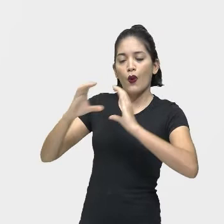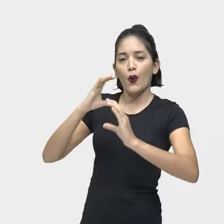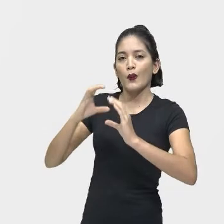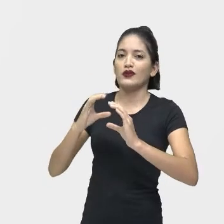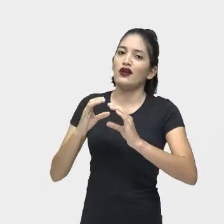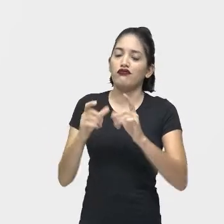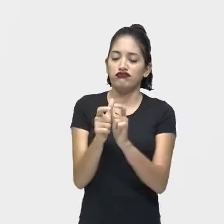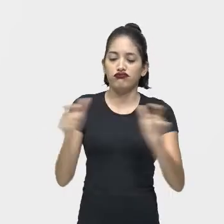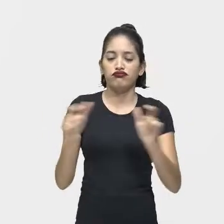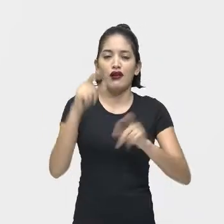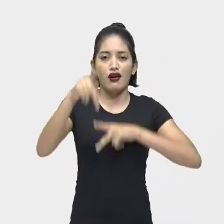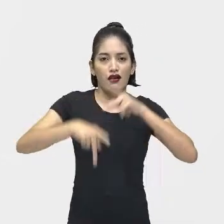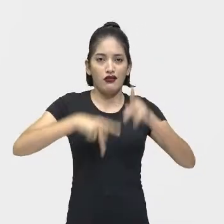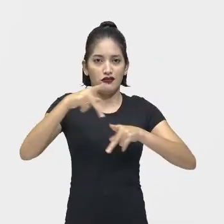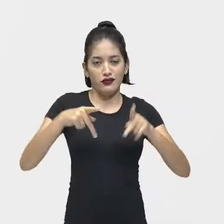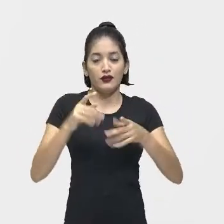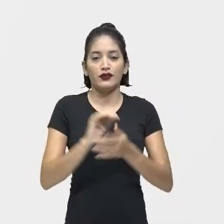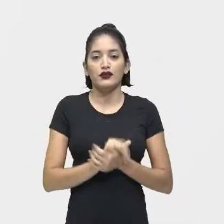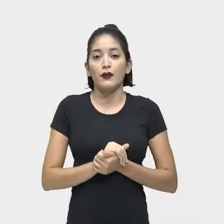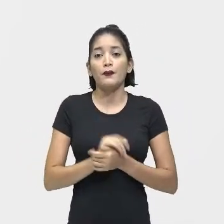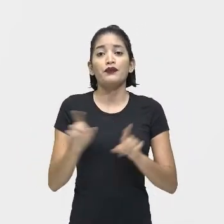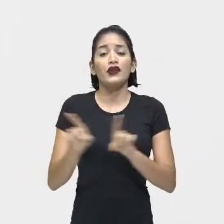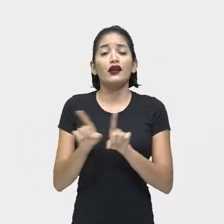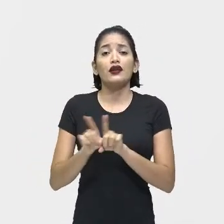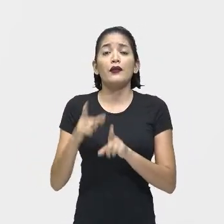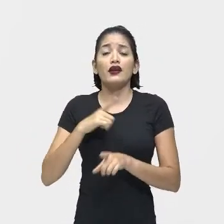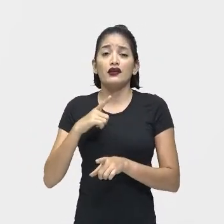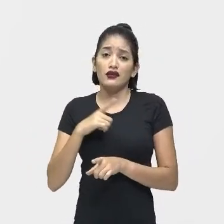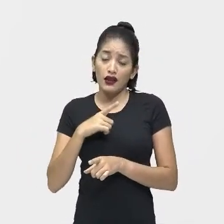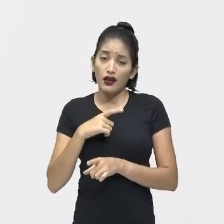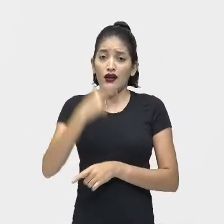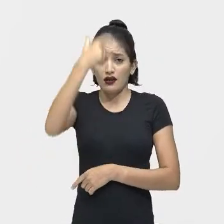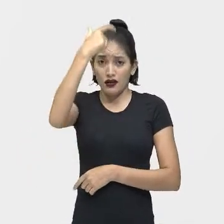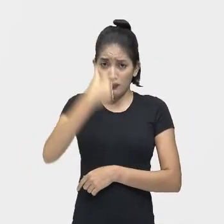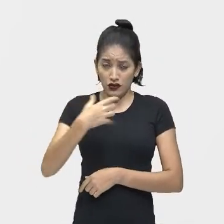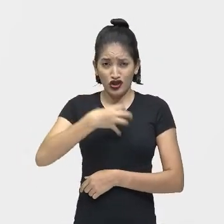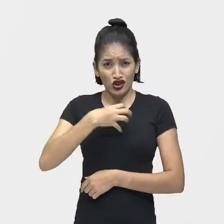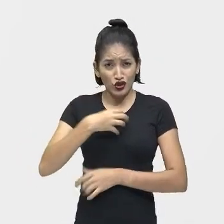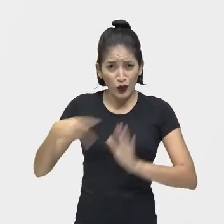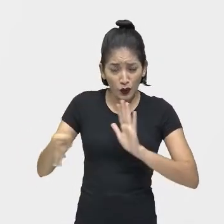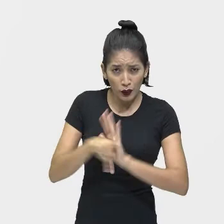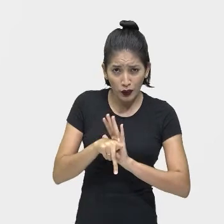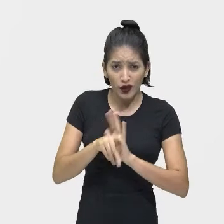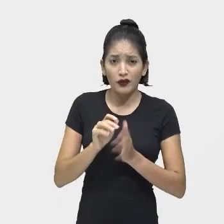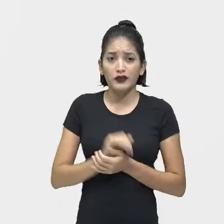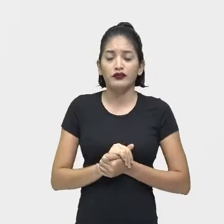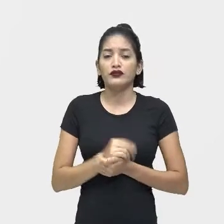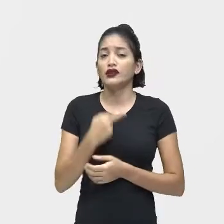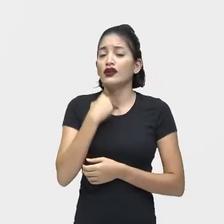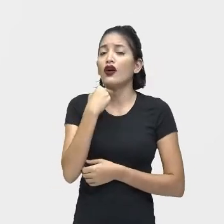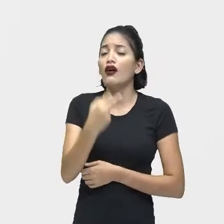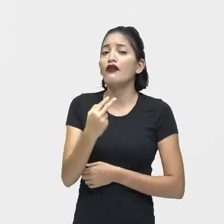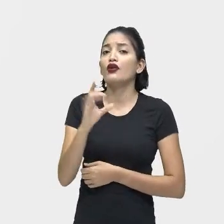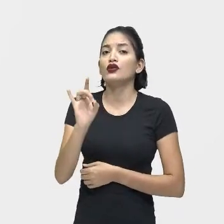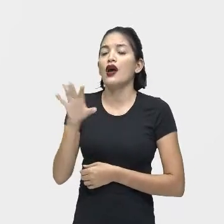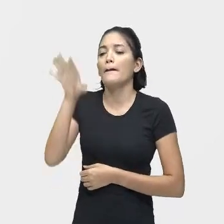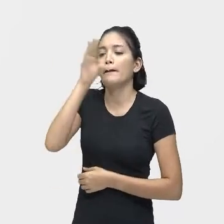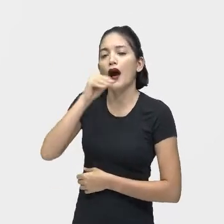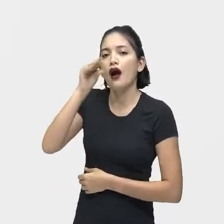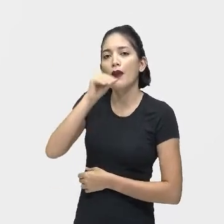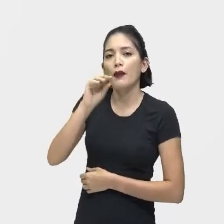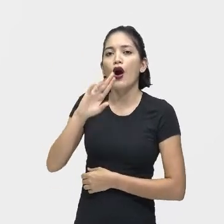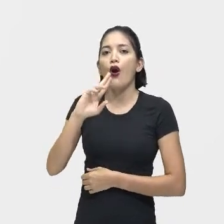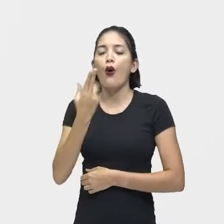das pessoas. É ligada à personalidade de cada pessoa. A voz não compreende apenas a fala